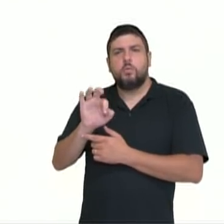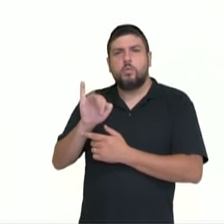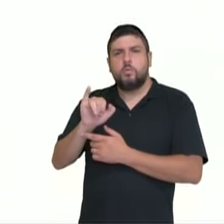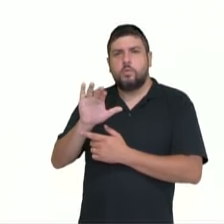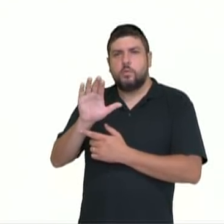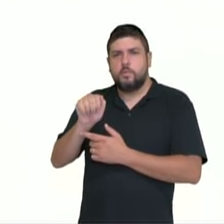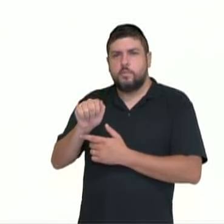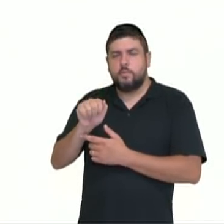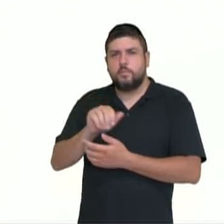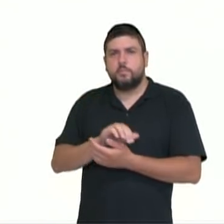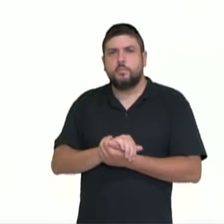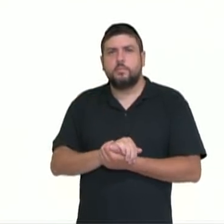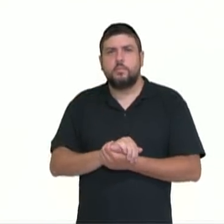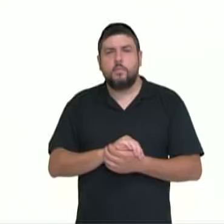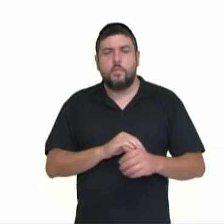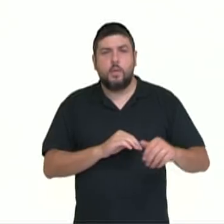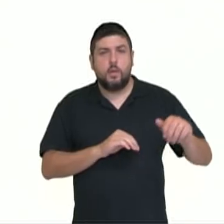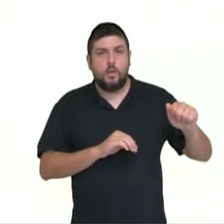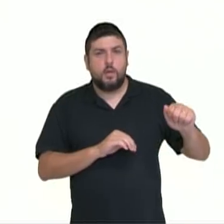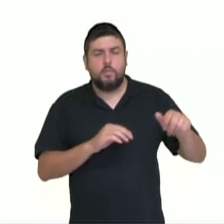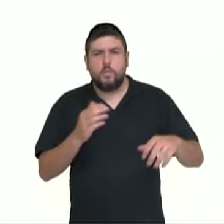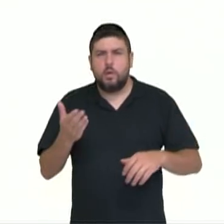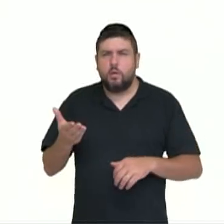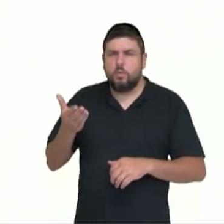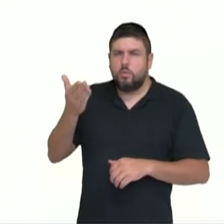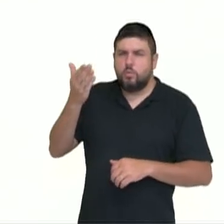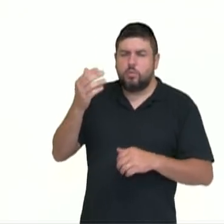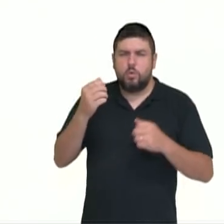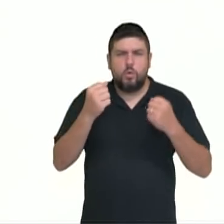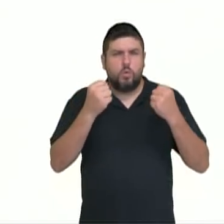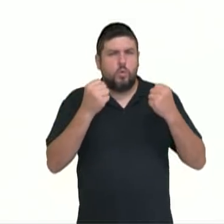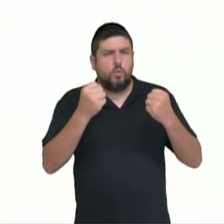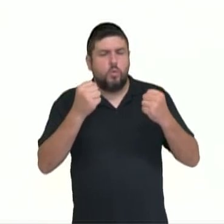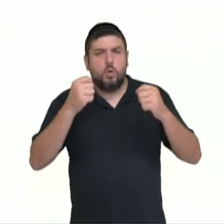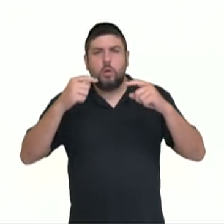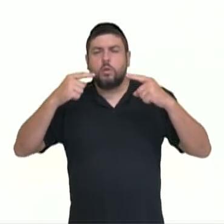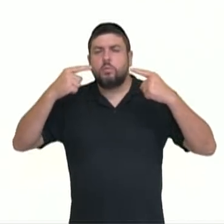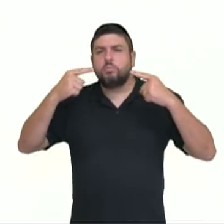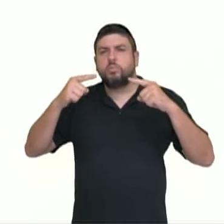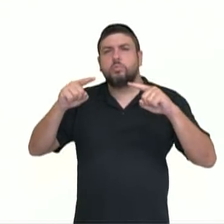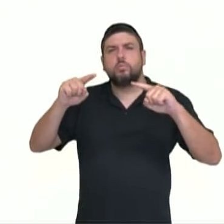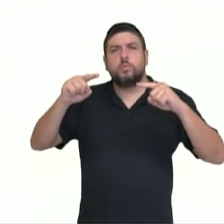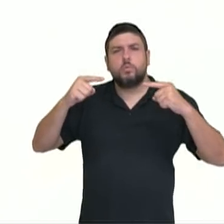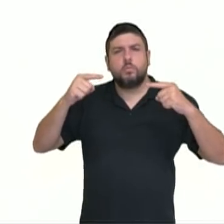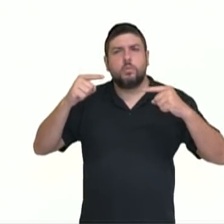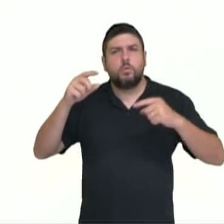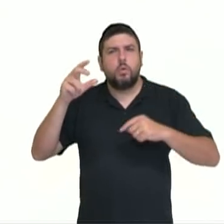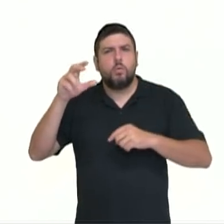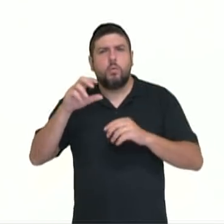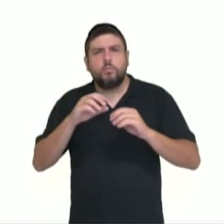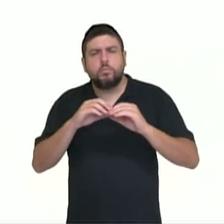A. Altura, intensidade, melodia e cacofonia.